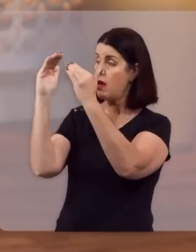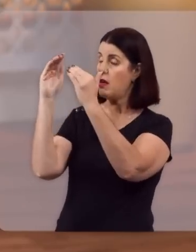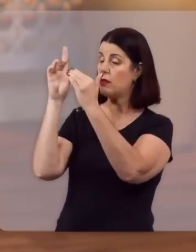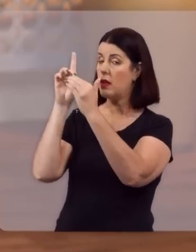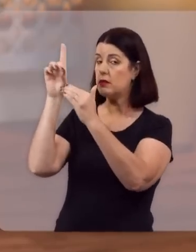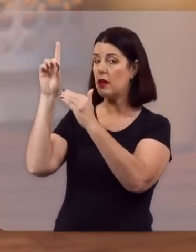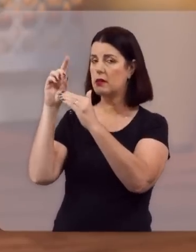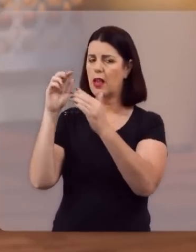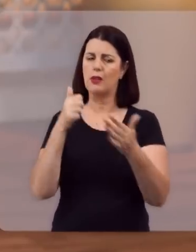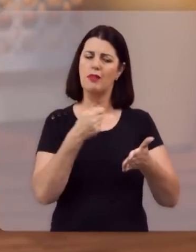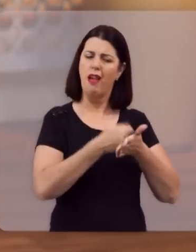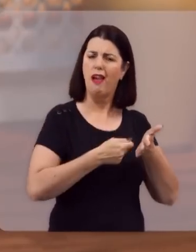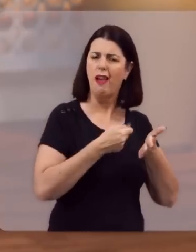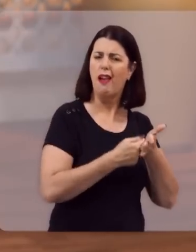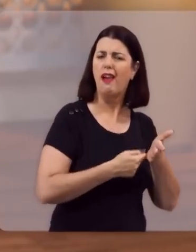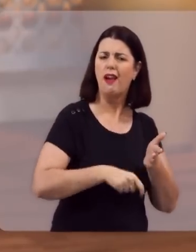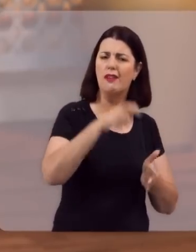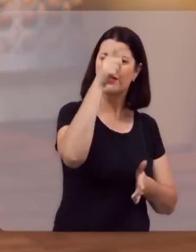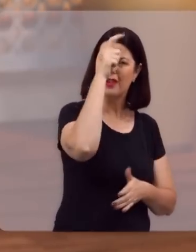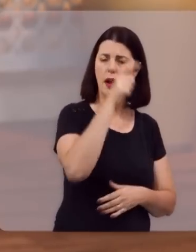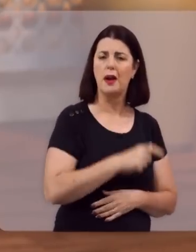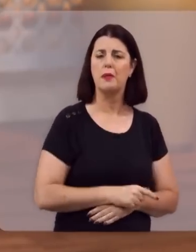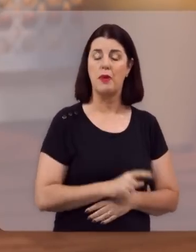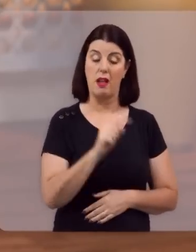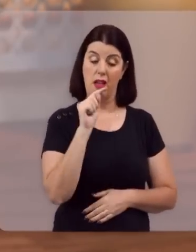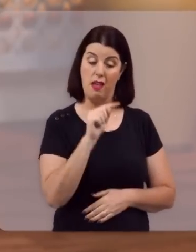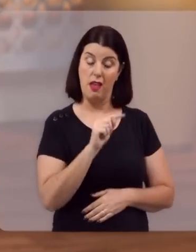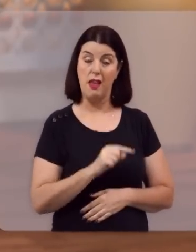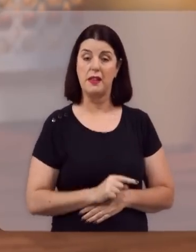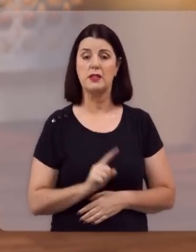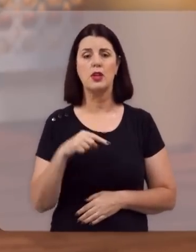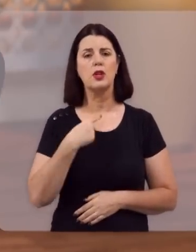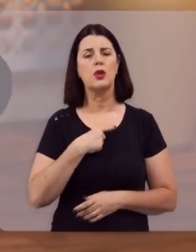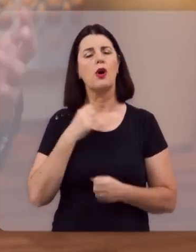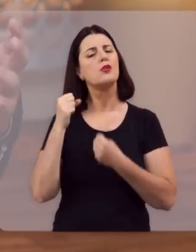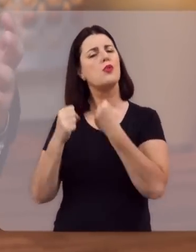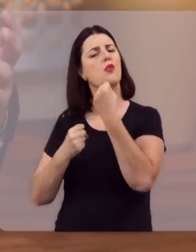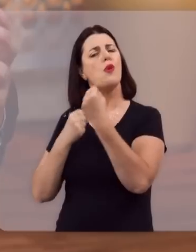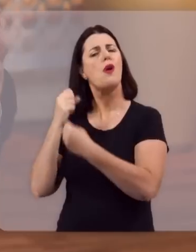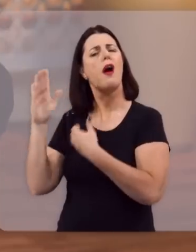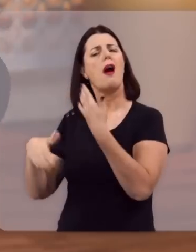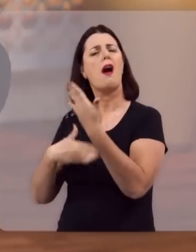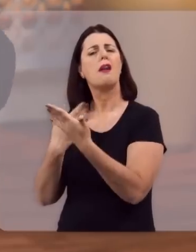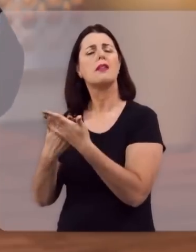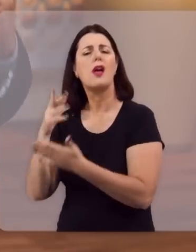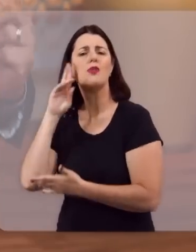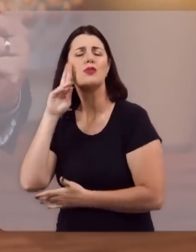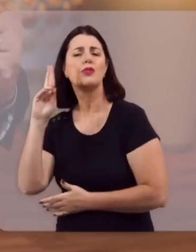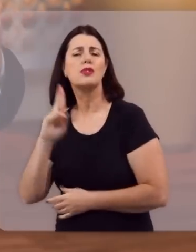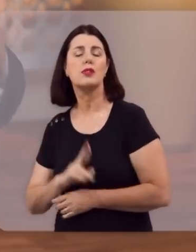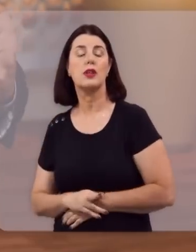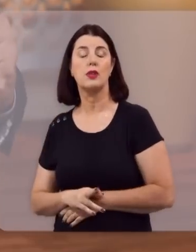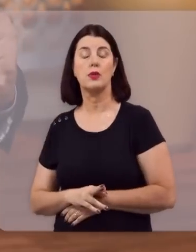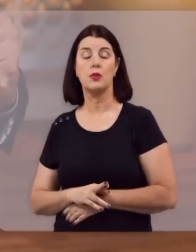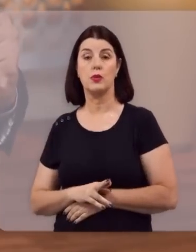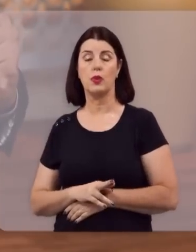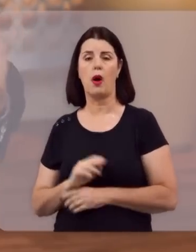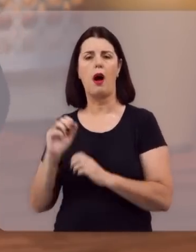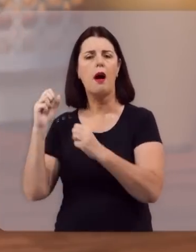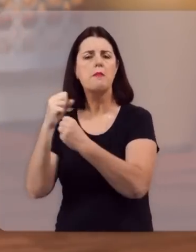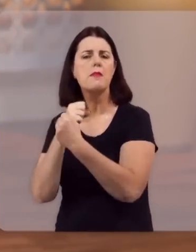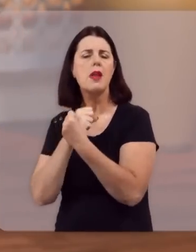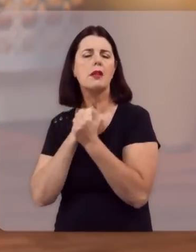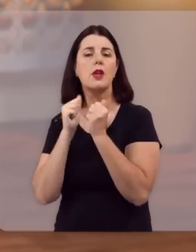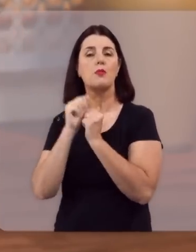e resisti ao diabo. Então é esse movimento em que nós corremos para o Senhor, abraçamos a graça do